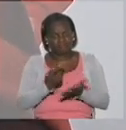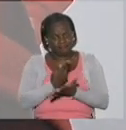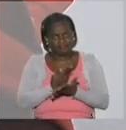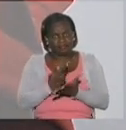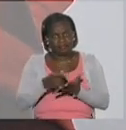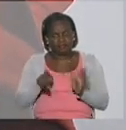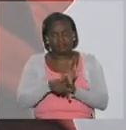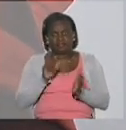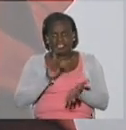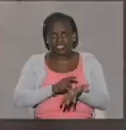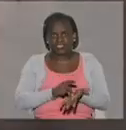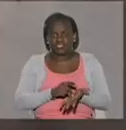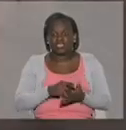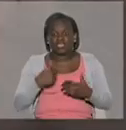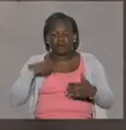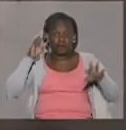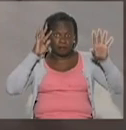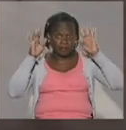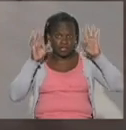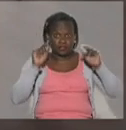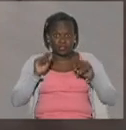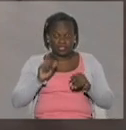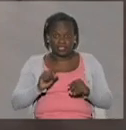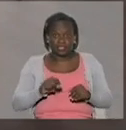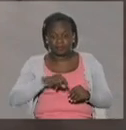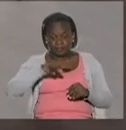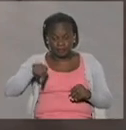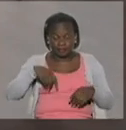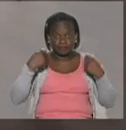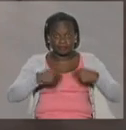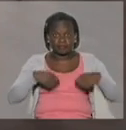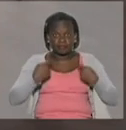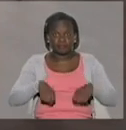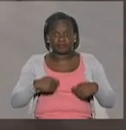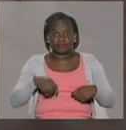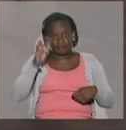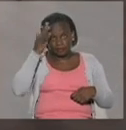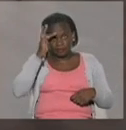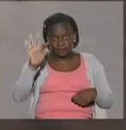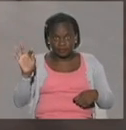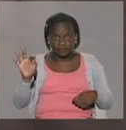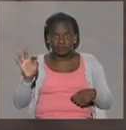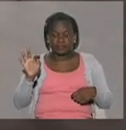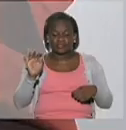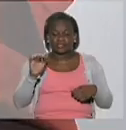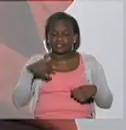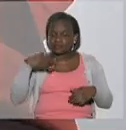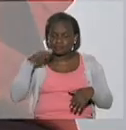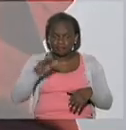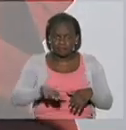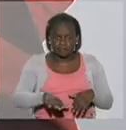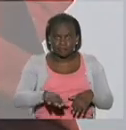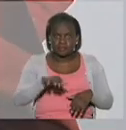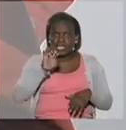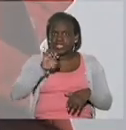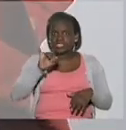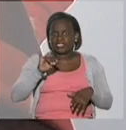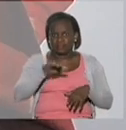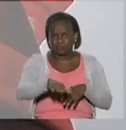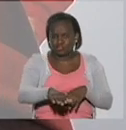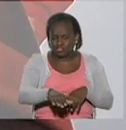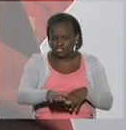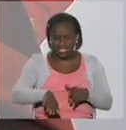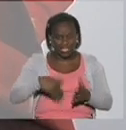verdade. E eu penso, Dani, assim, que nós deveríamos ter filosofia desde a